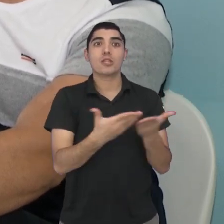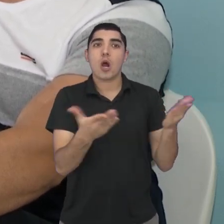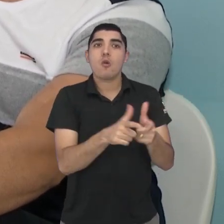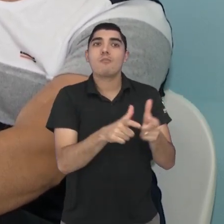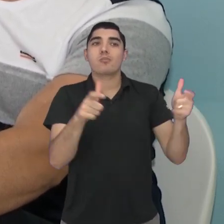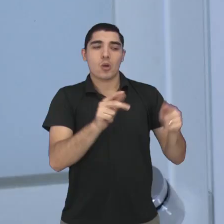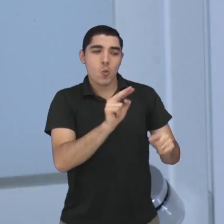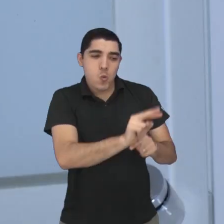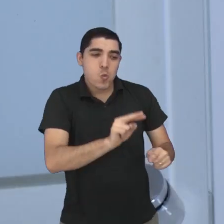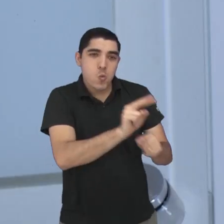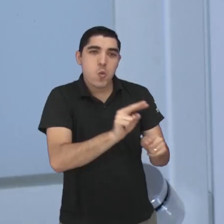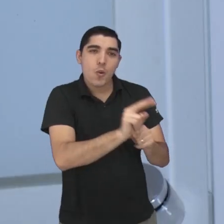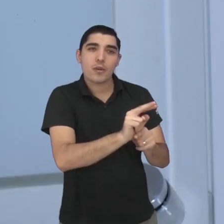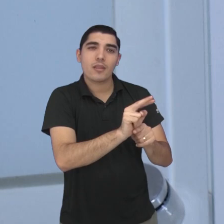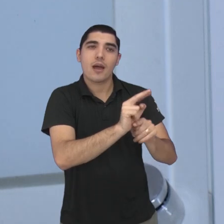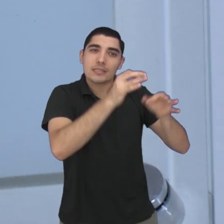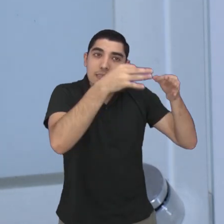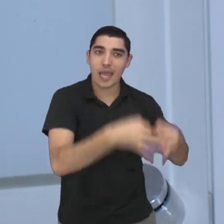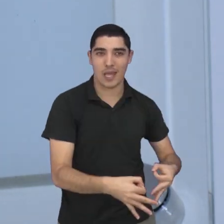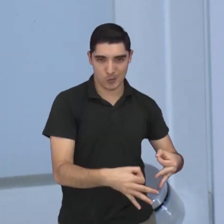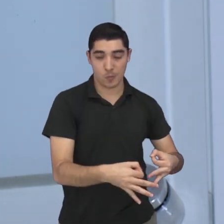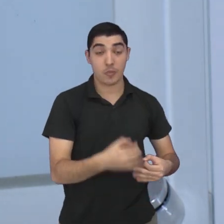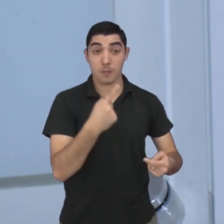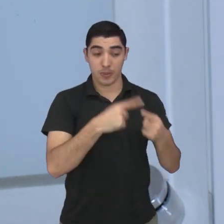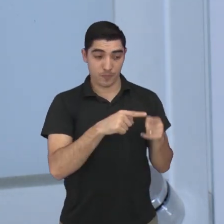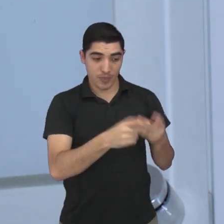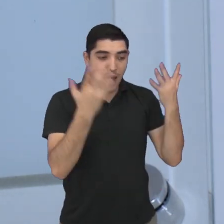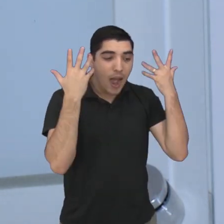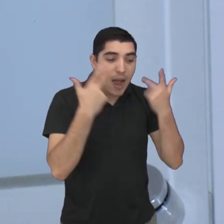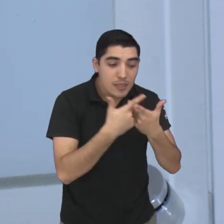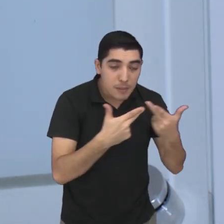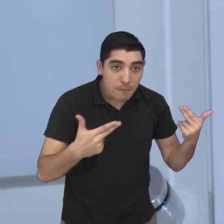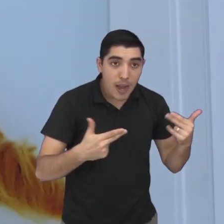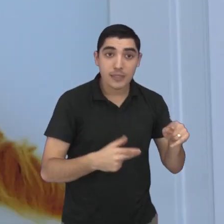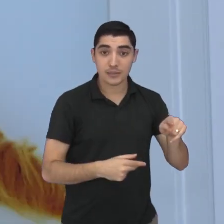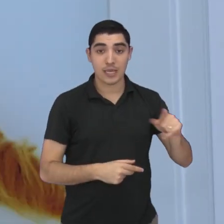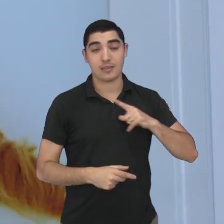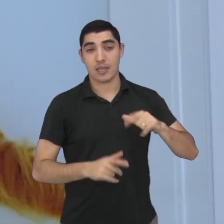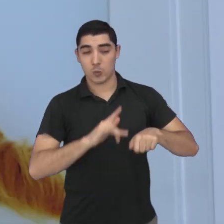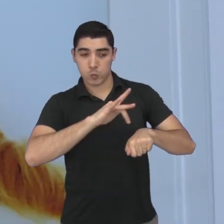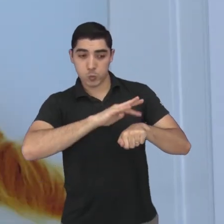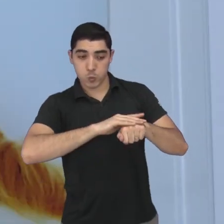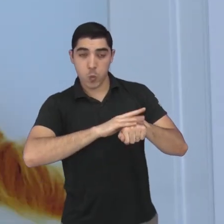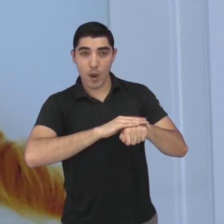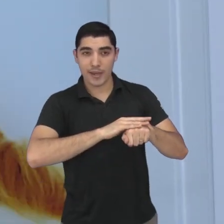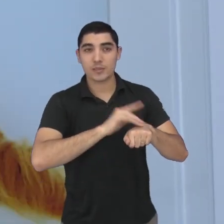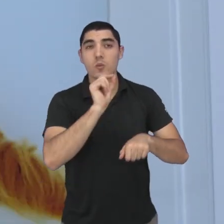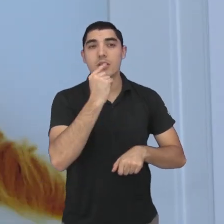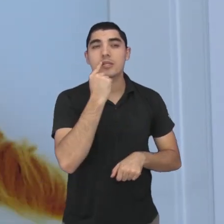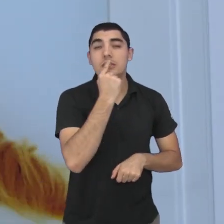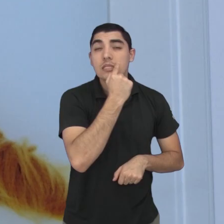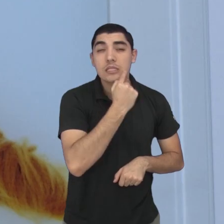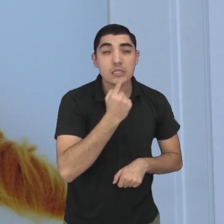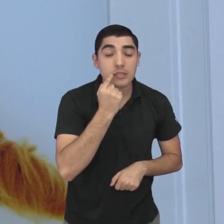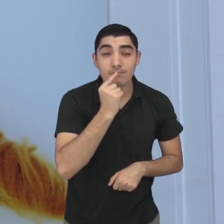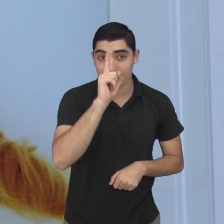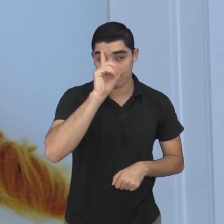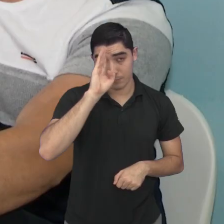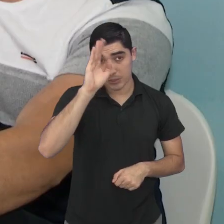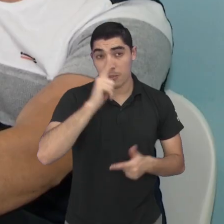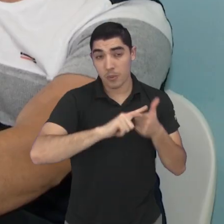Os animais, na verdade, a doença periodontal, que é o principal problema, né, que eles têm em boca, acomete